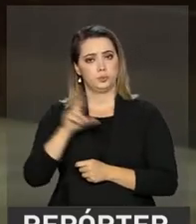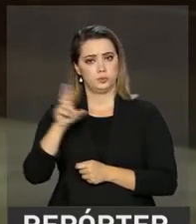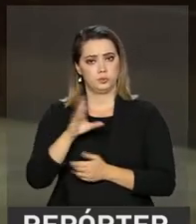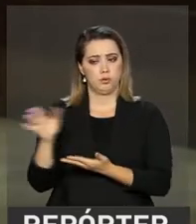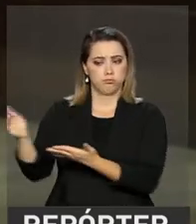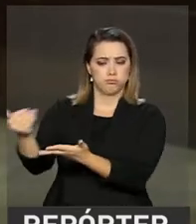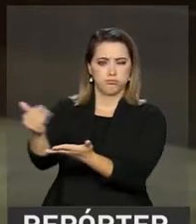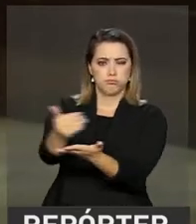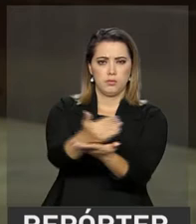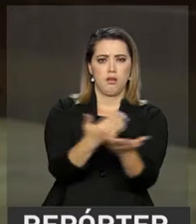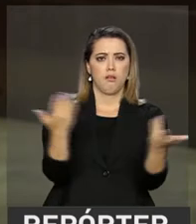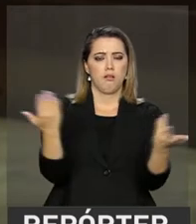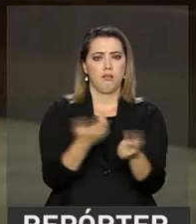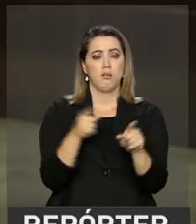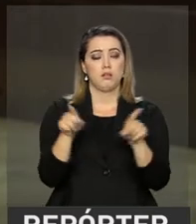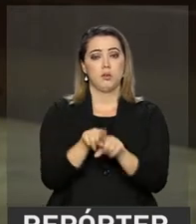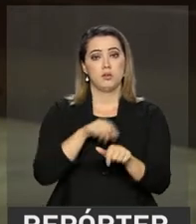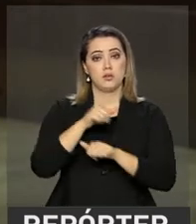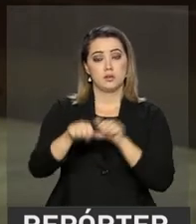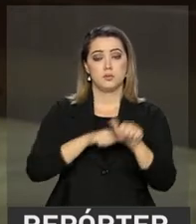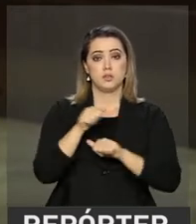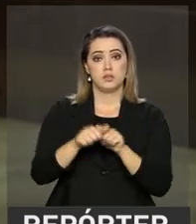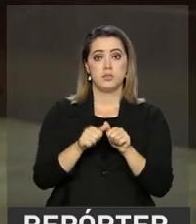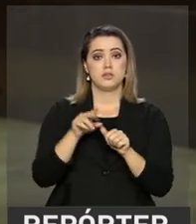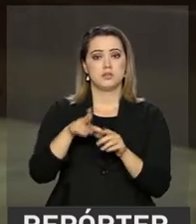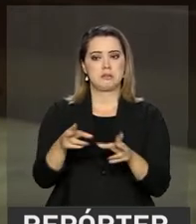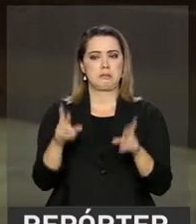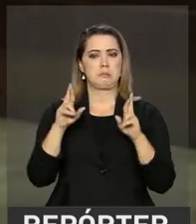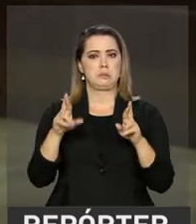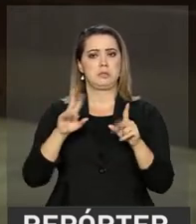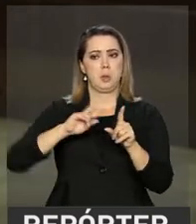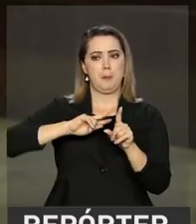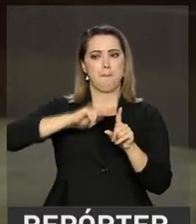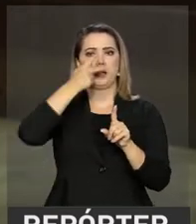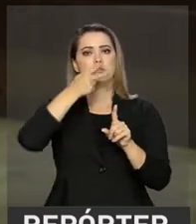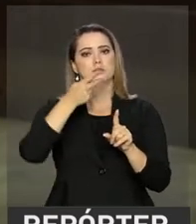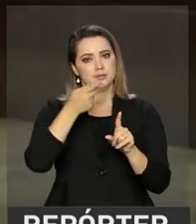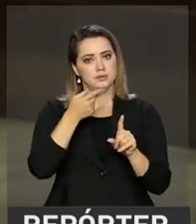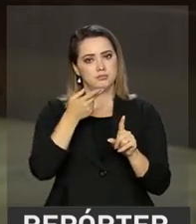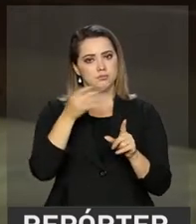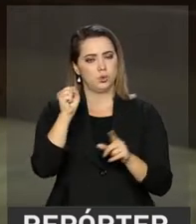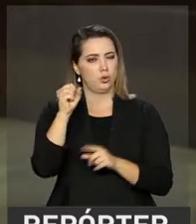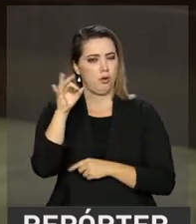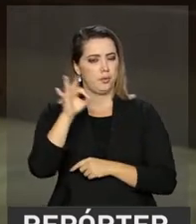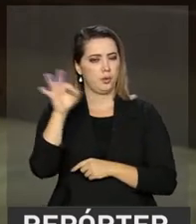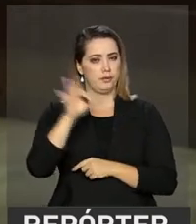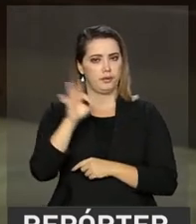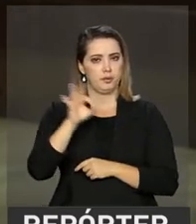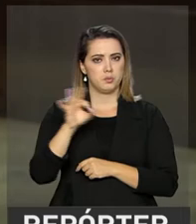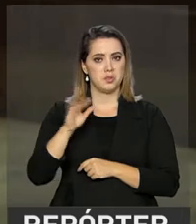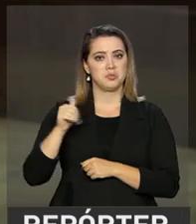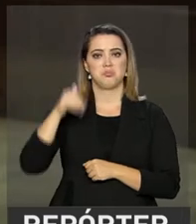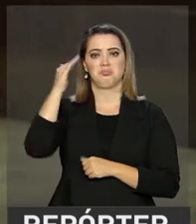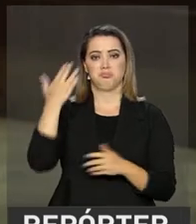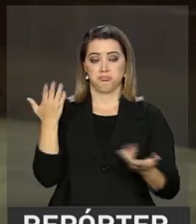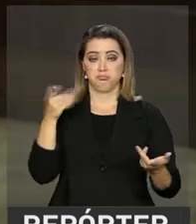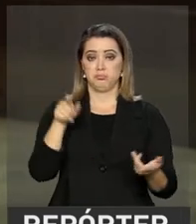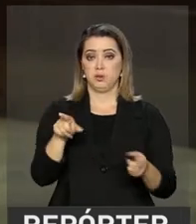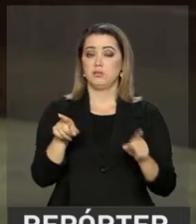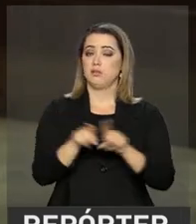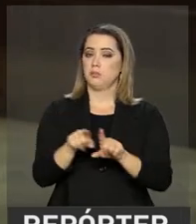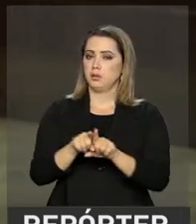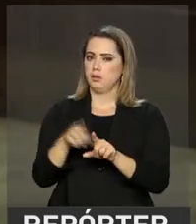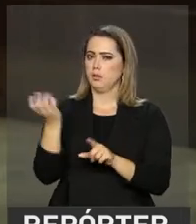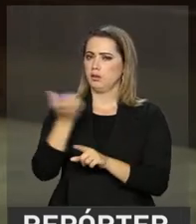estimativa é que com as mudanças essa arrecadação cresça em cerca de 80% o governo também espera que a participação